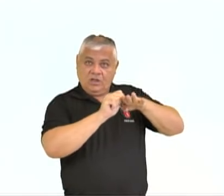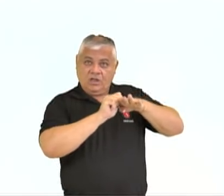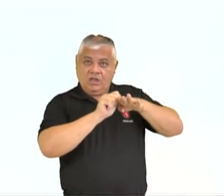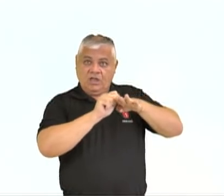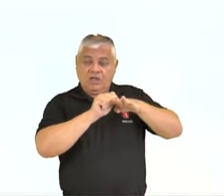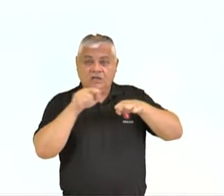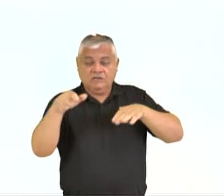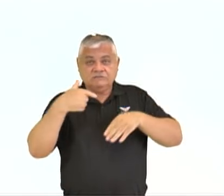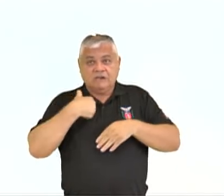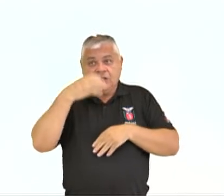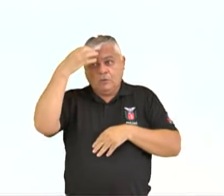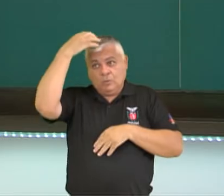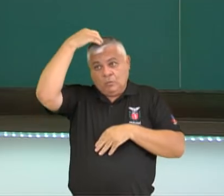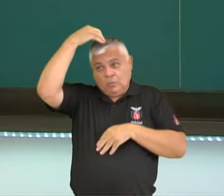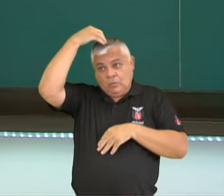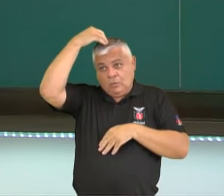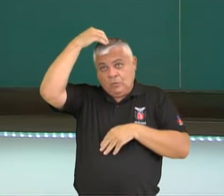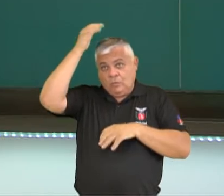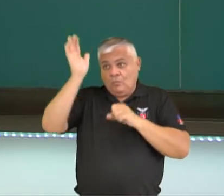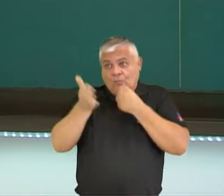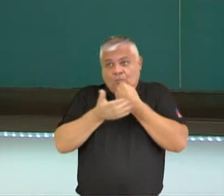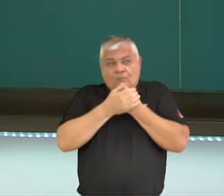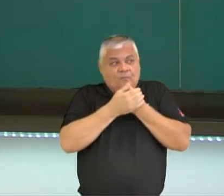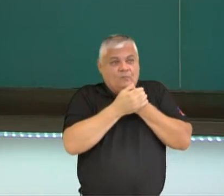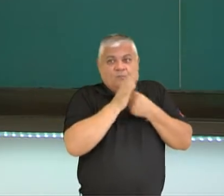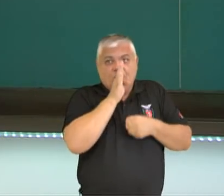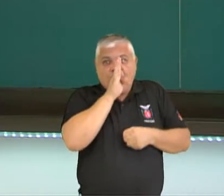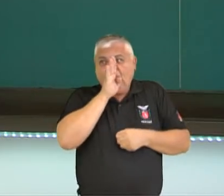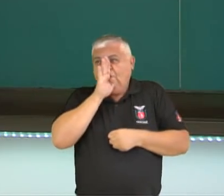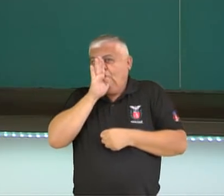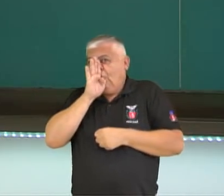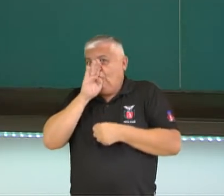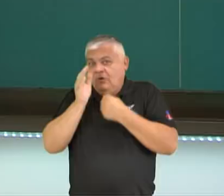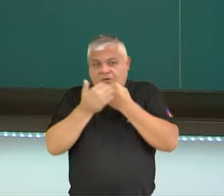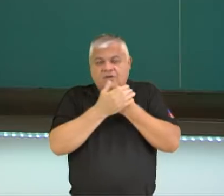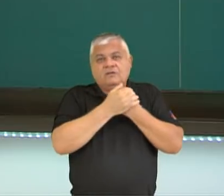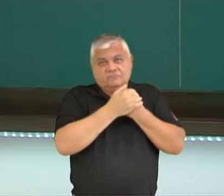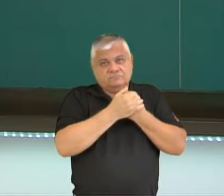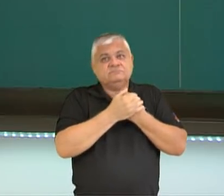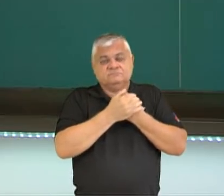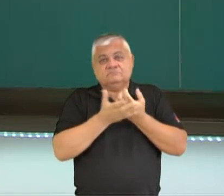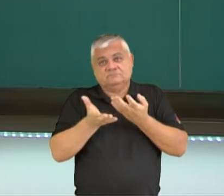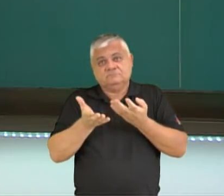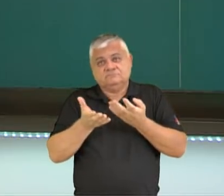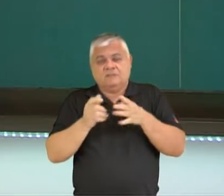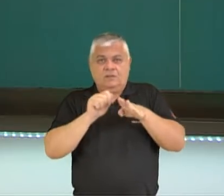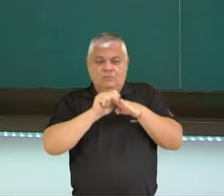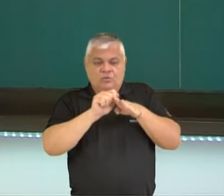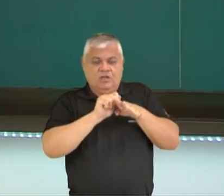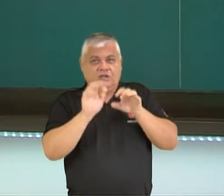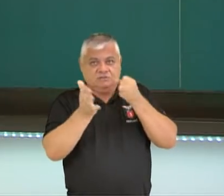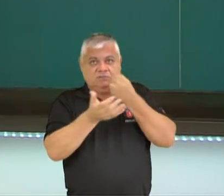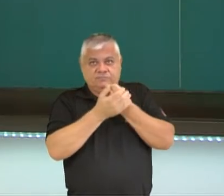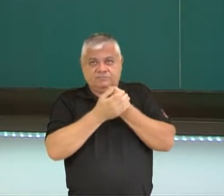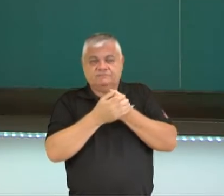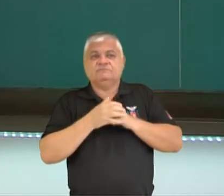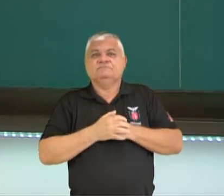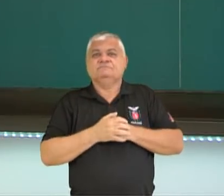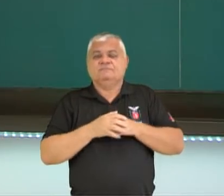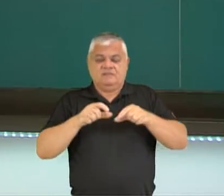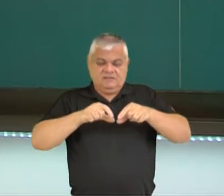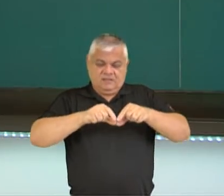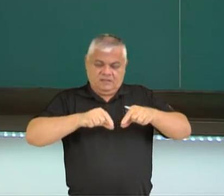cúmplice aquela que escondo Os erros né e escolhi os erros é uma cúmplice a borracha Nossa cúmplice